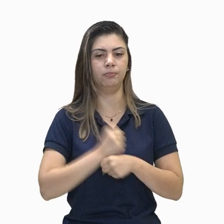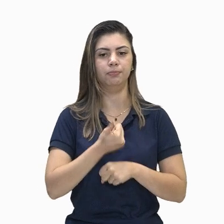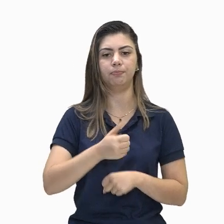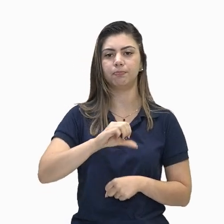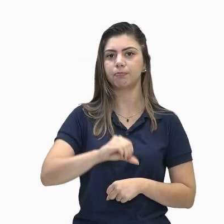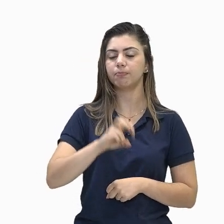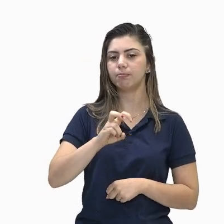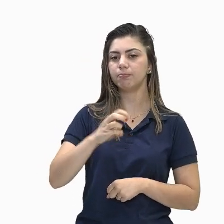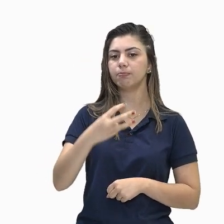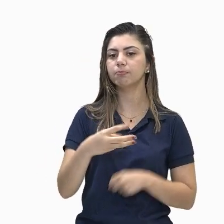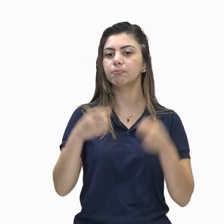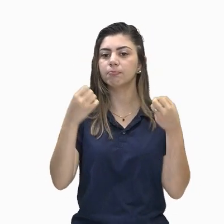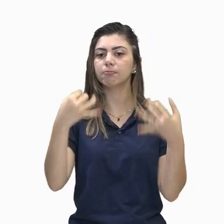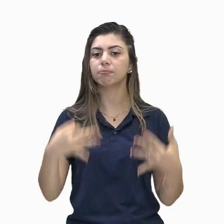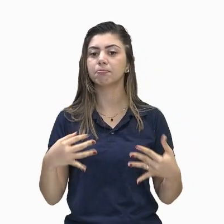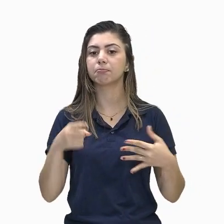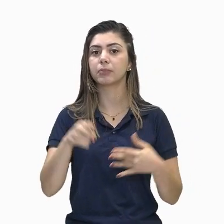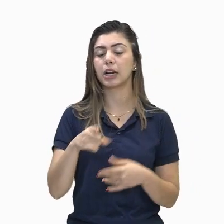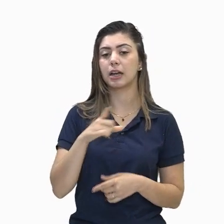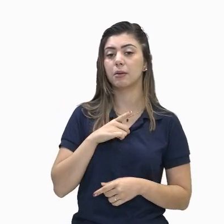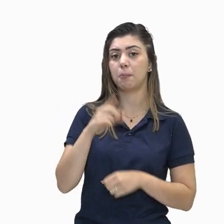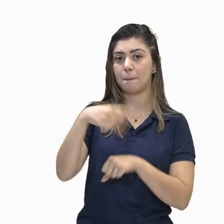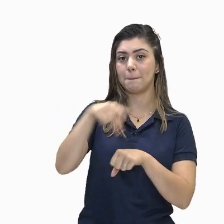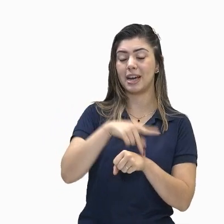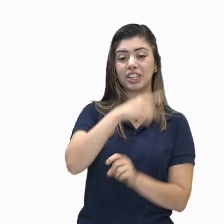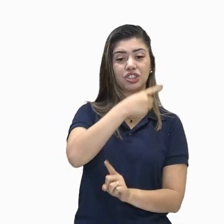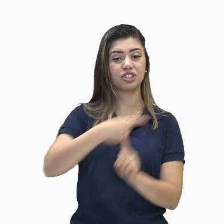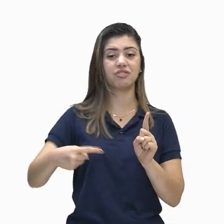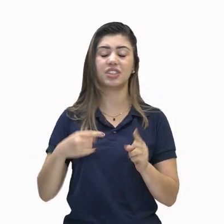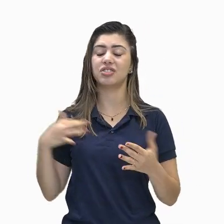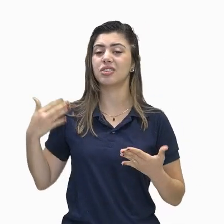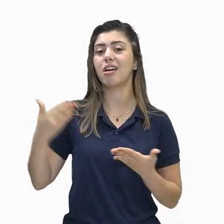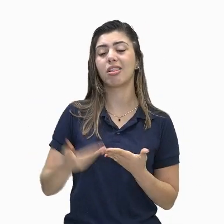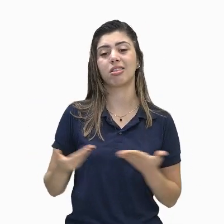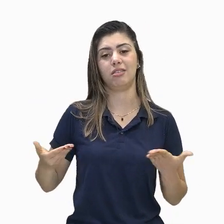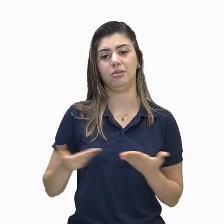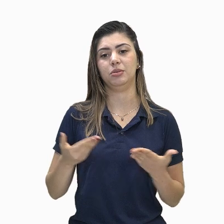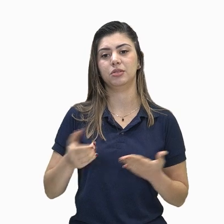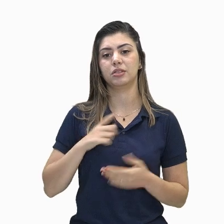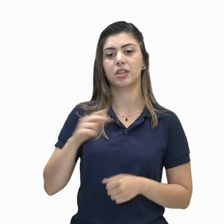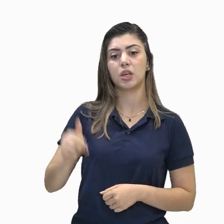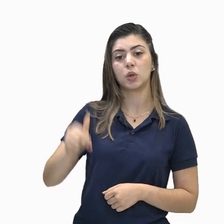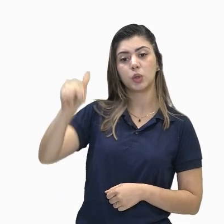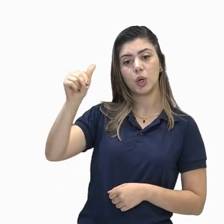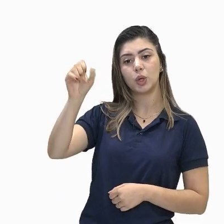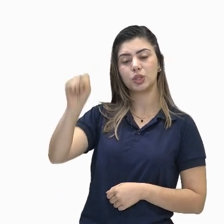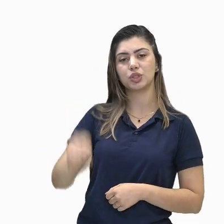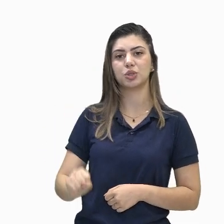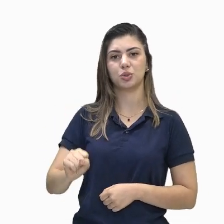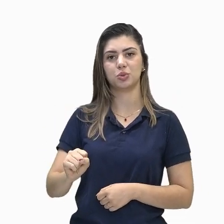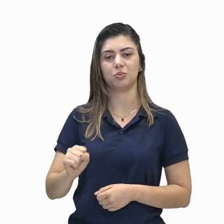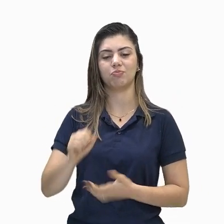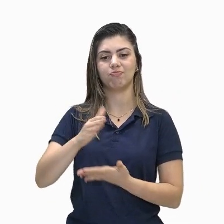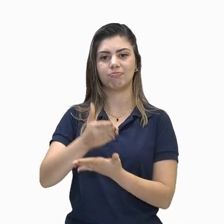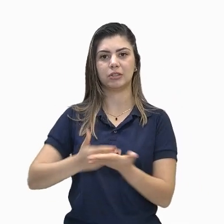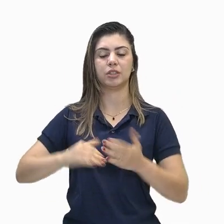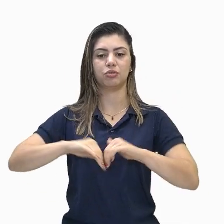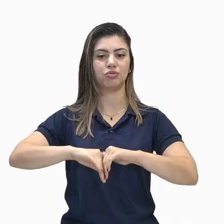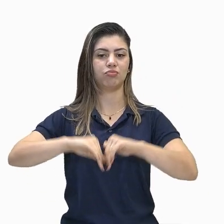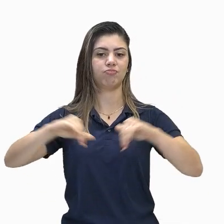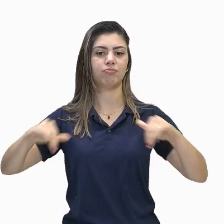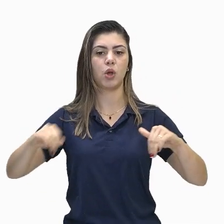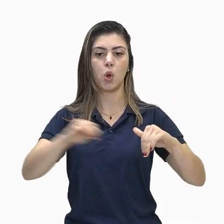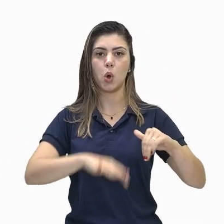1953, que manteve a divisão da Coreia até os dias atuais, com o norte e o sul separados